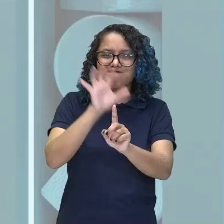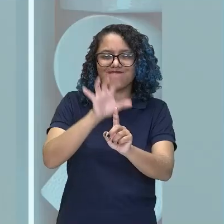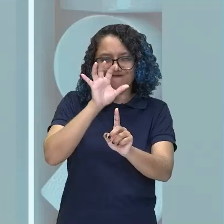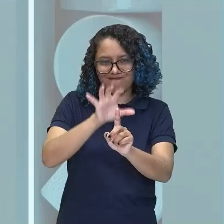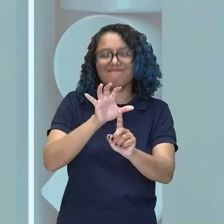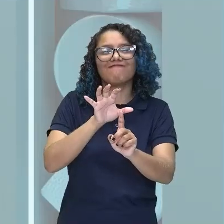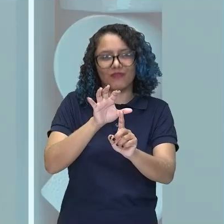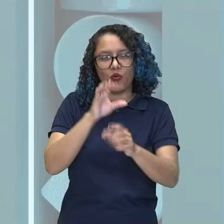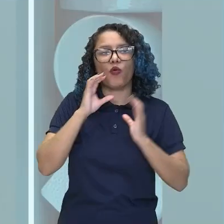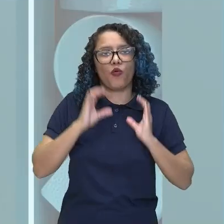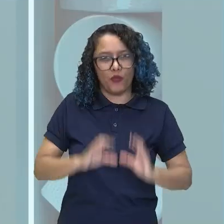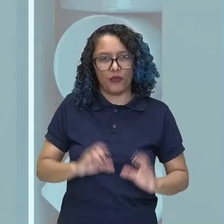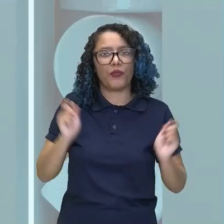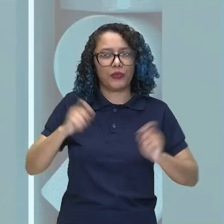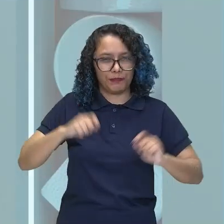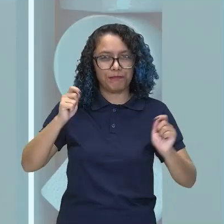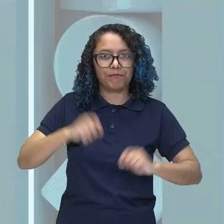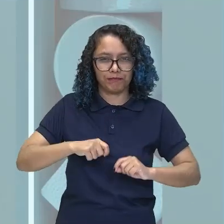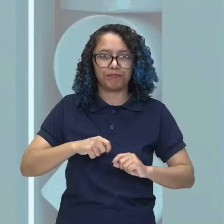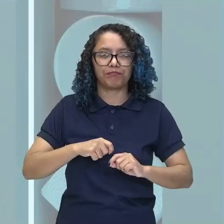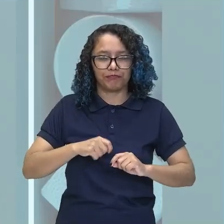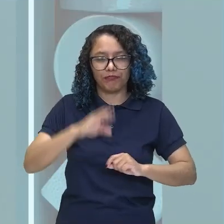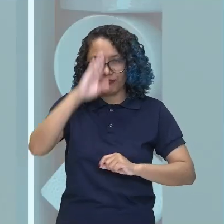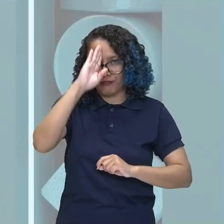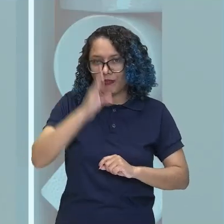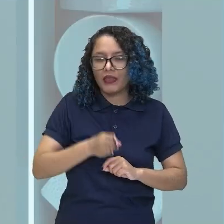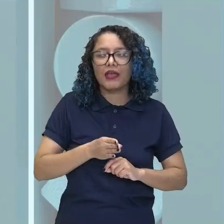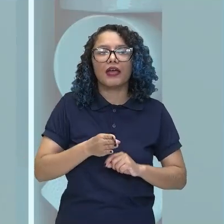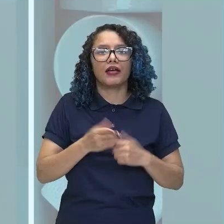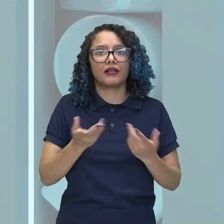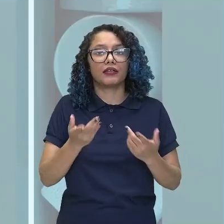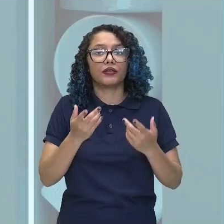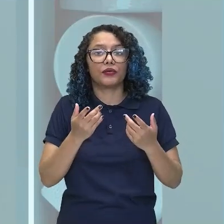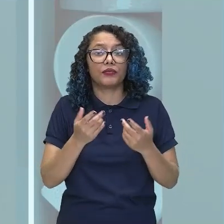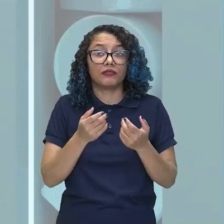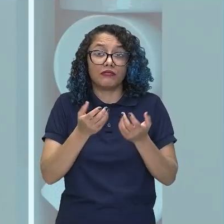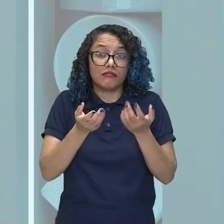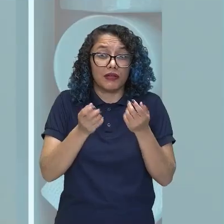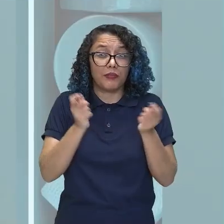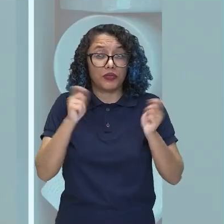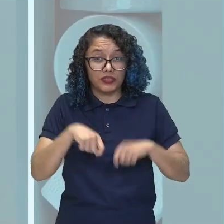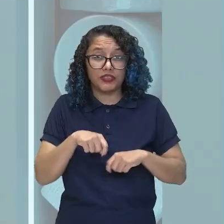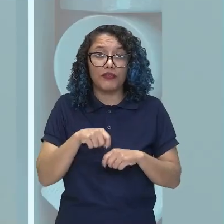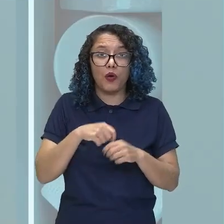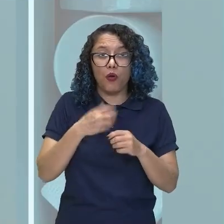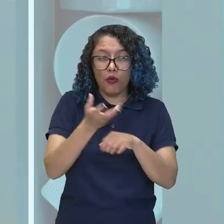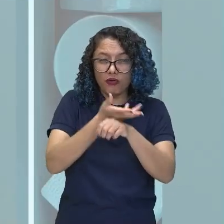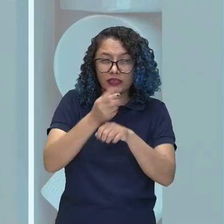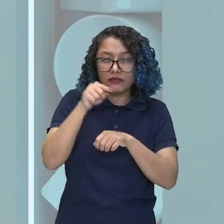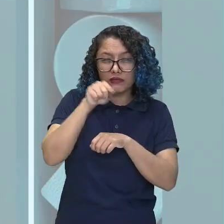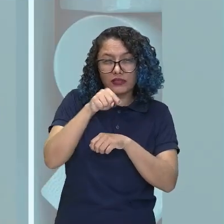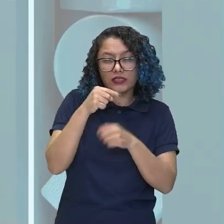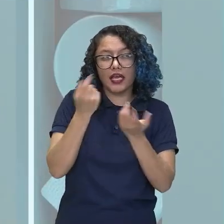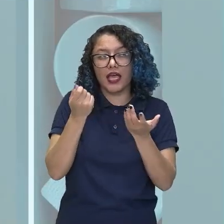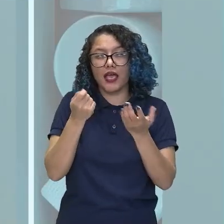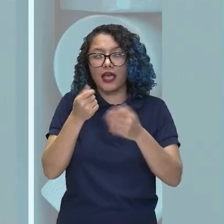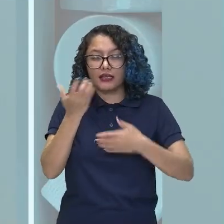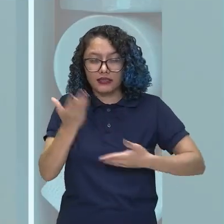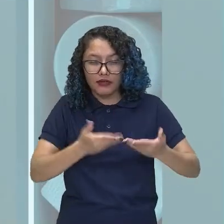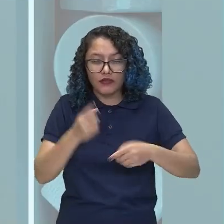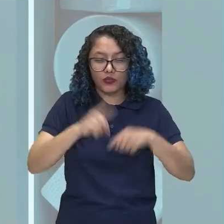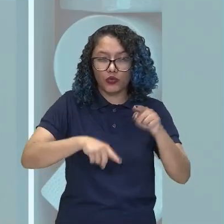o seu comportamento, fazendo com que você compre produtos e serviços que você não necessita. Aí isso gera o